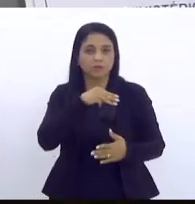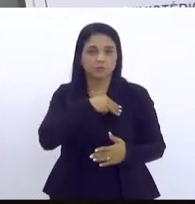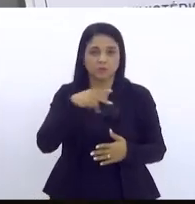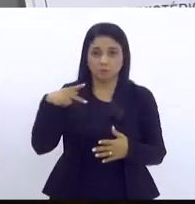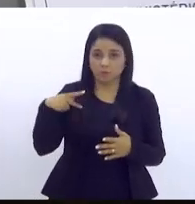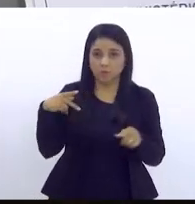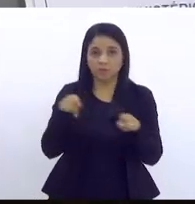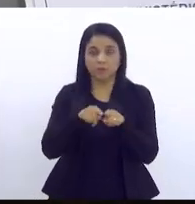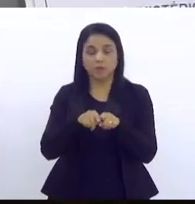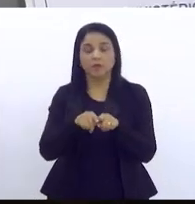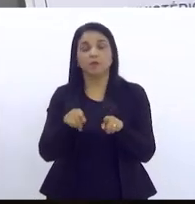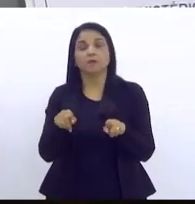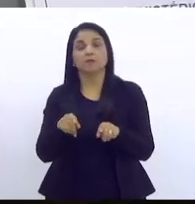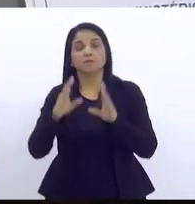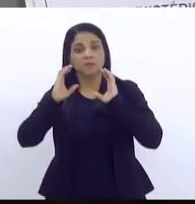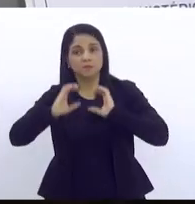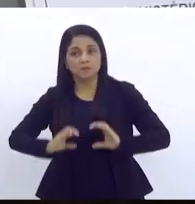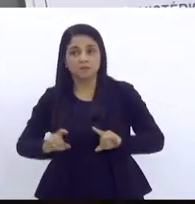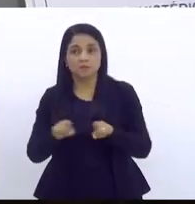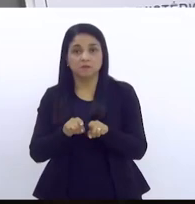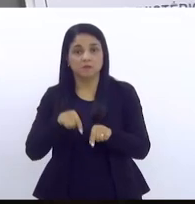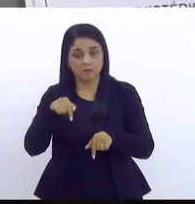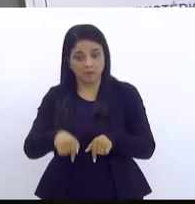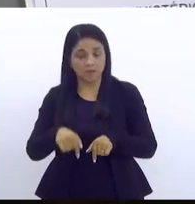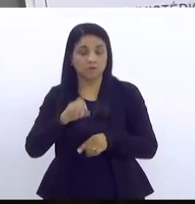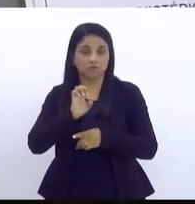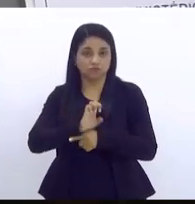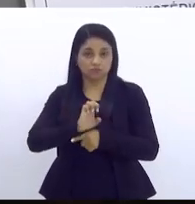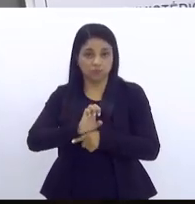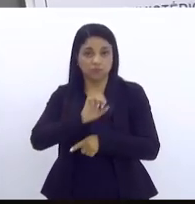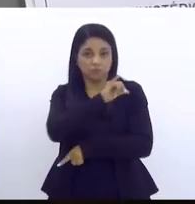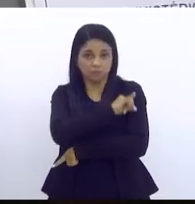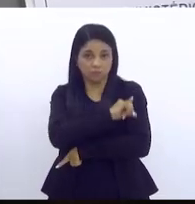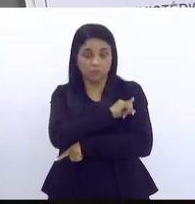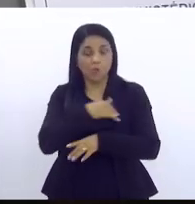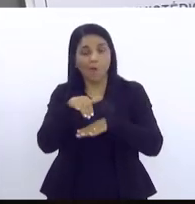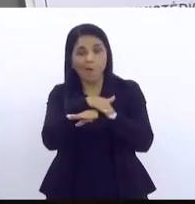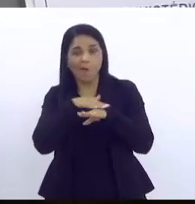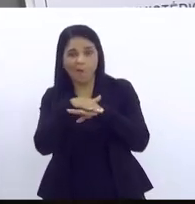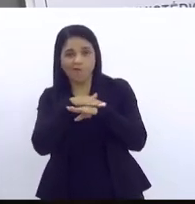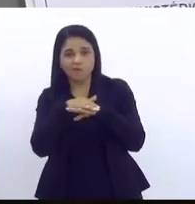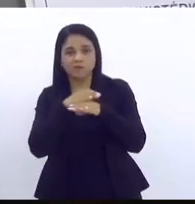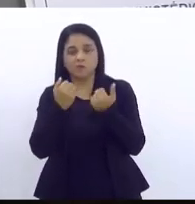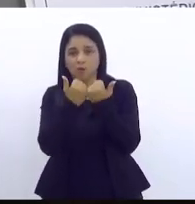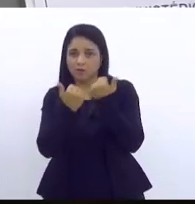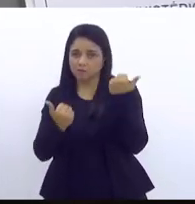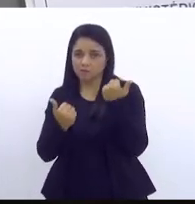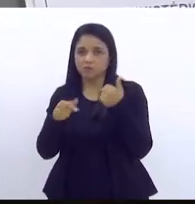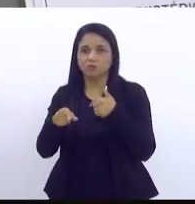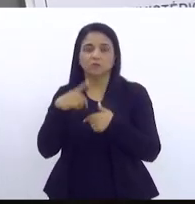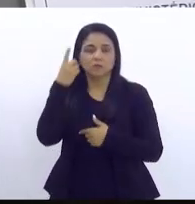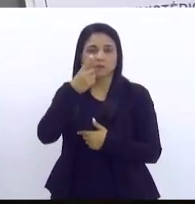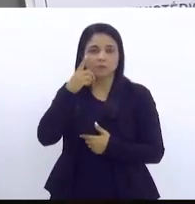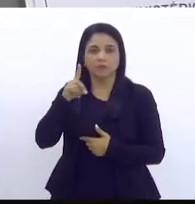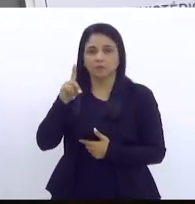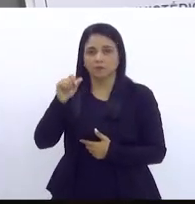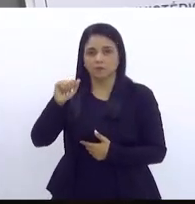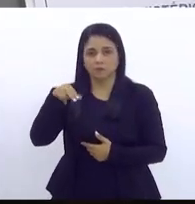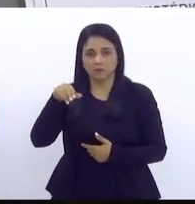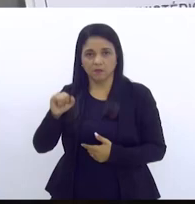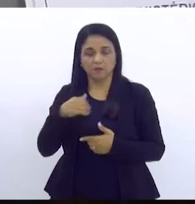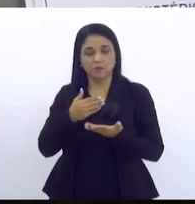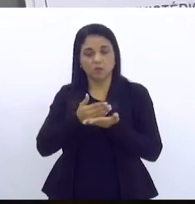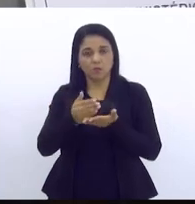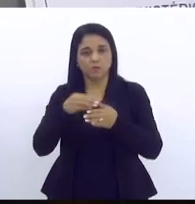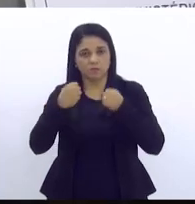Ah então atribuição do Ministério Público aqui no estado do Rio de Janeiro eu tava conversando ah com o assessor e da deputada Dani no início da